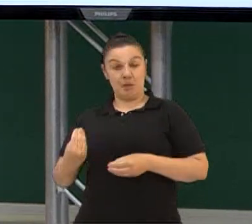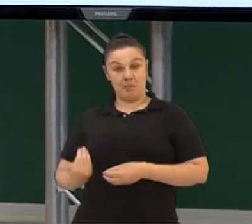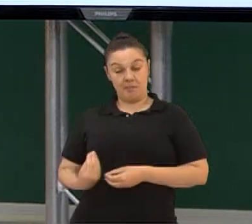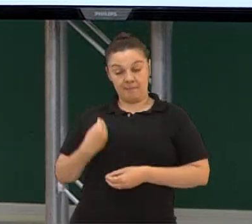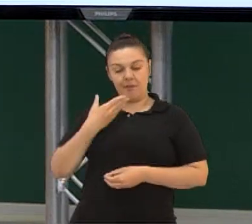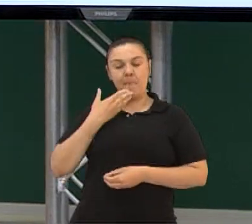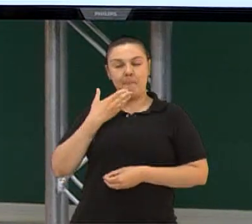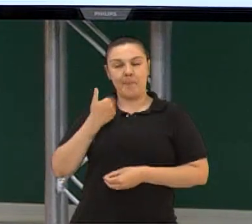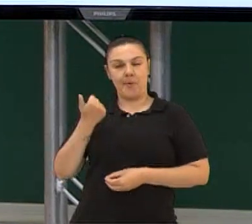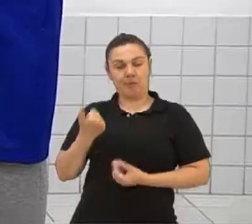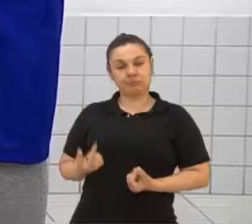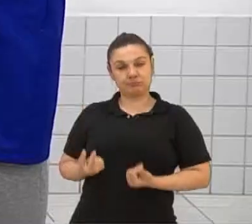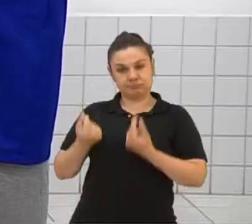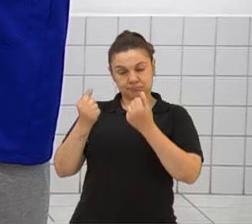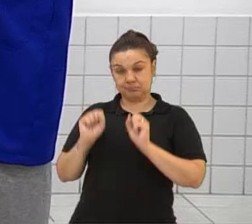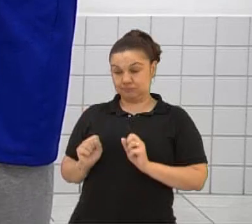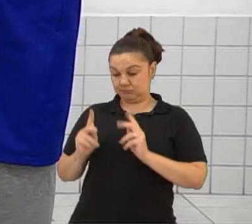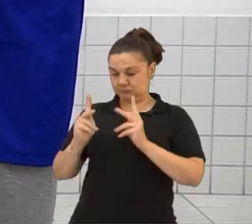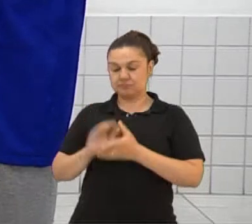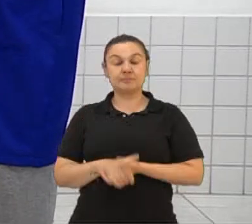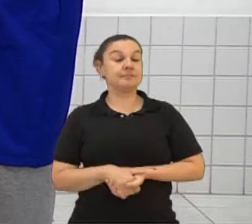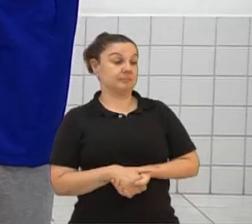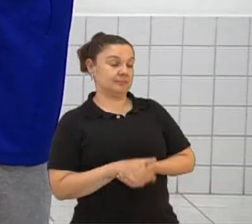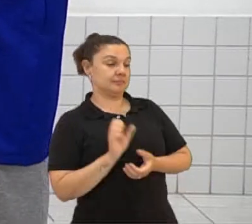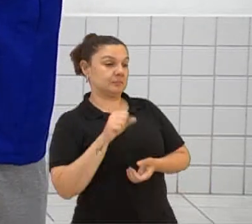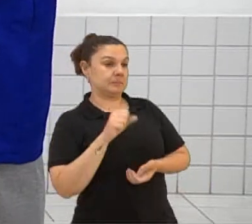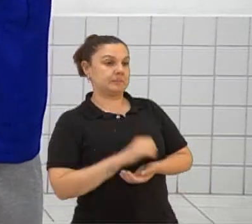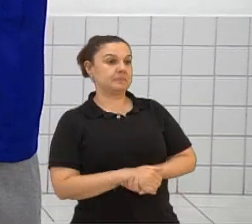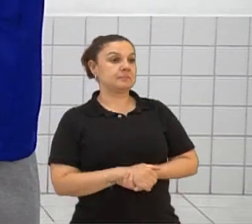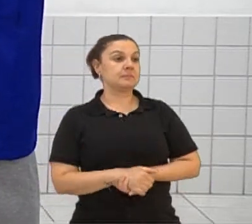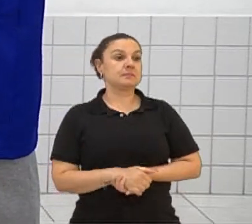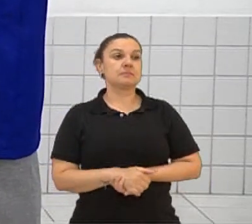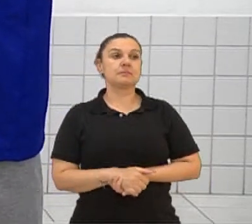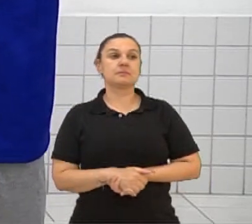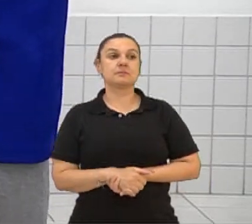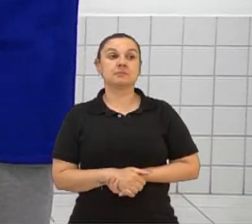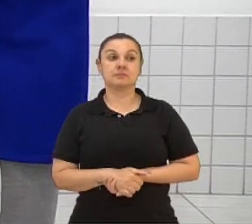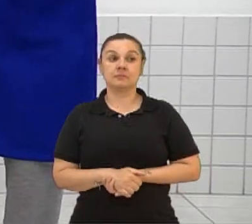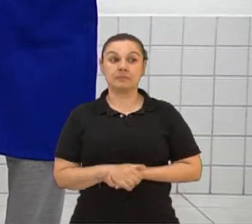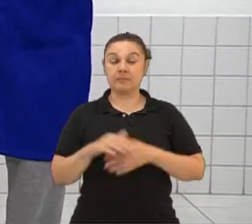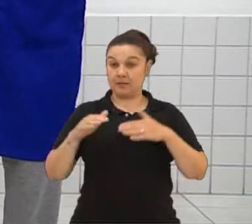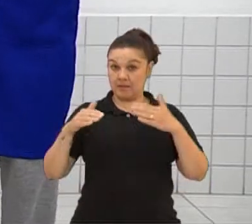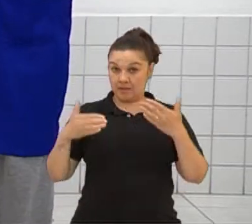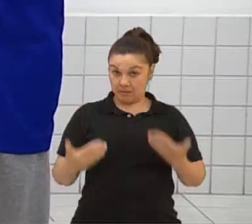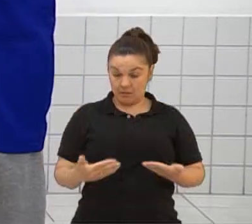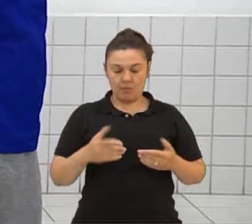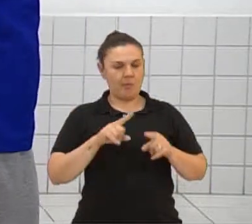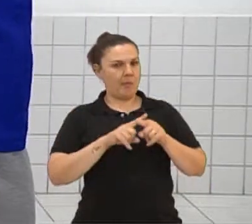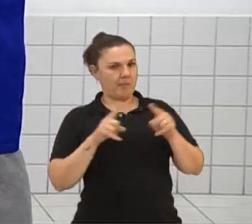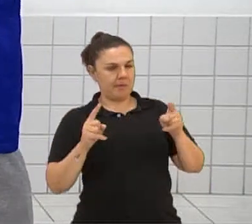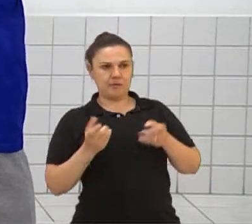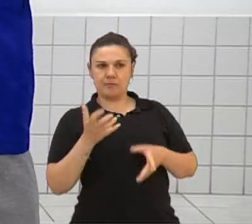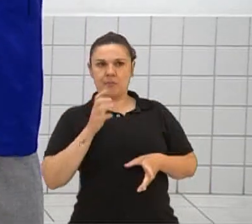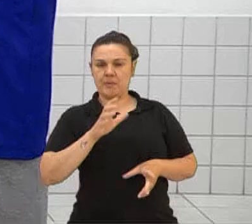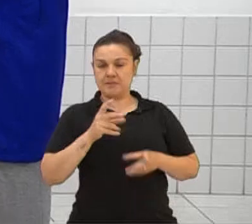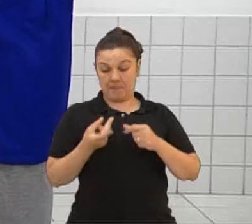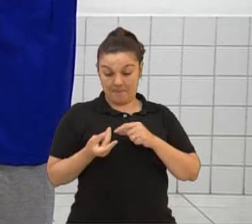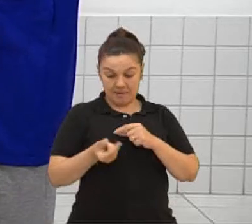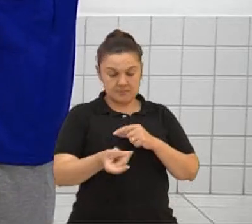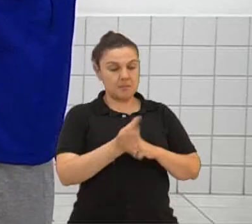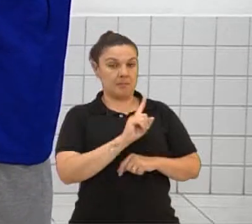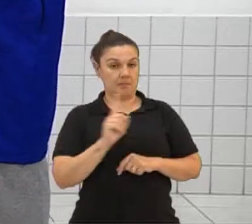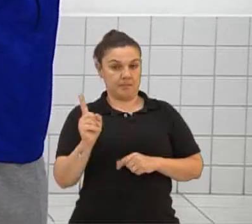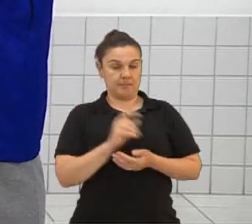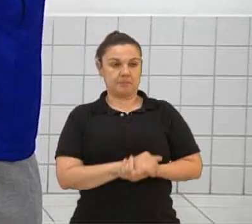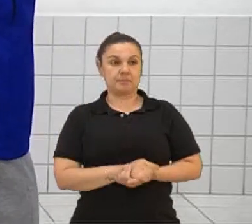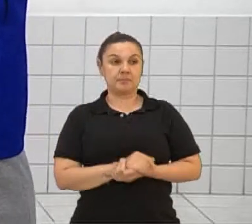recurso financeiro maior, certo? Isso, exatamente. Bom, mas isso não ficou assim para sempre, né?